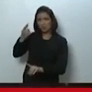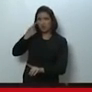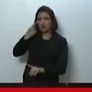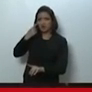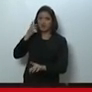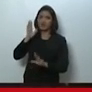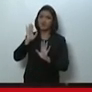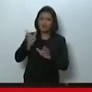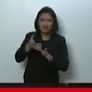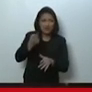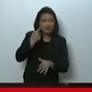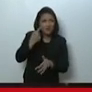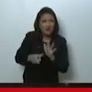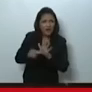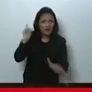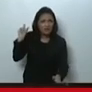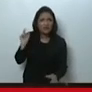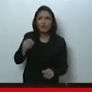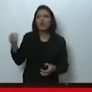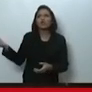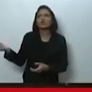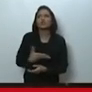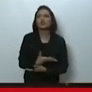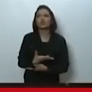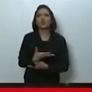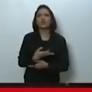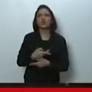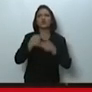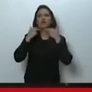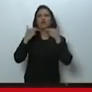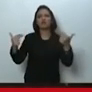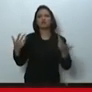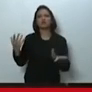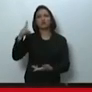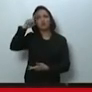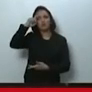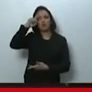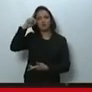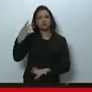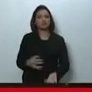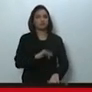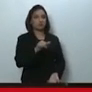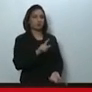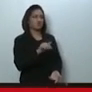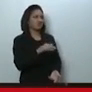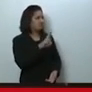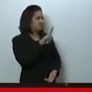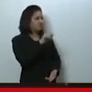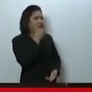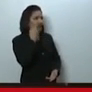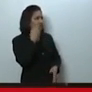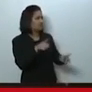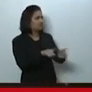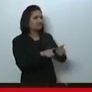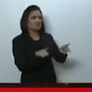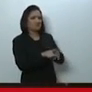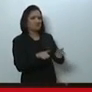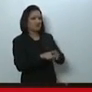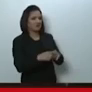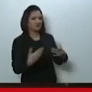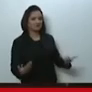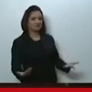sentença já veio antes ou é mais uma inovação do Muro Júlio Noronha não lembro de ter visto isso antes também Laurinha